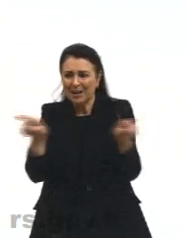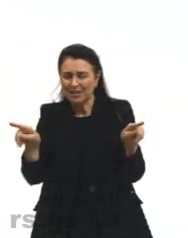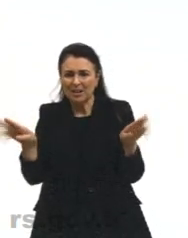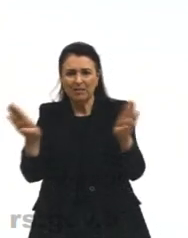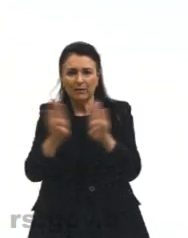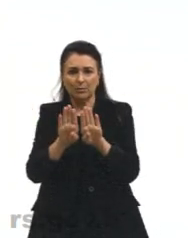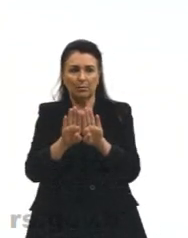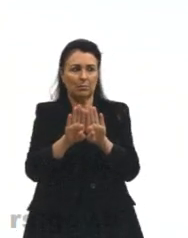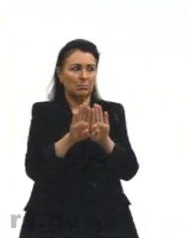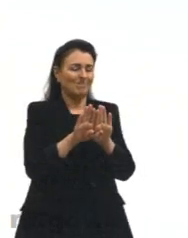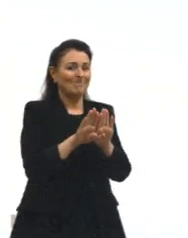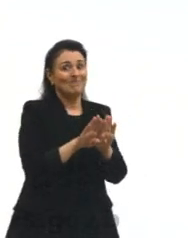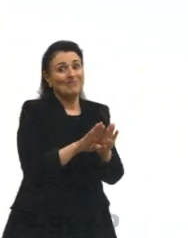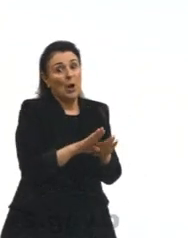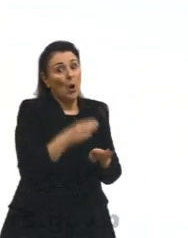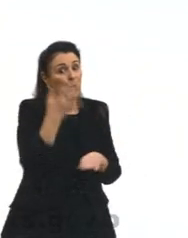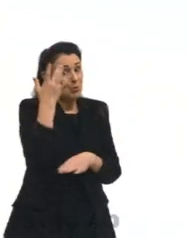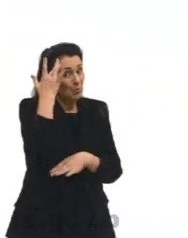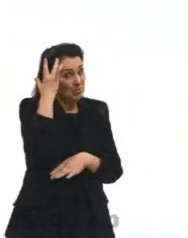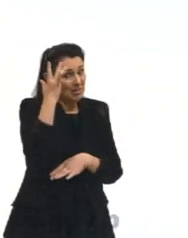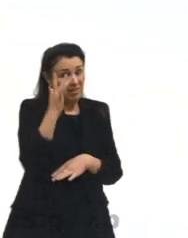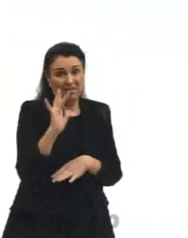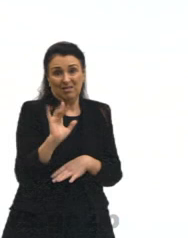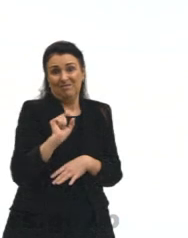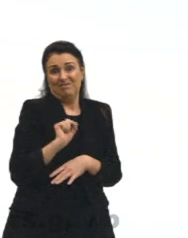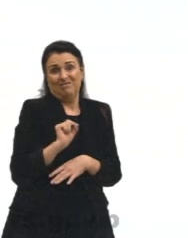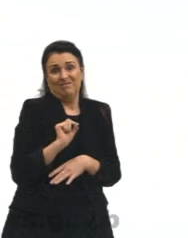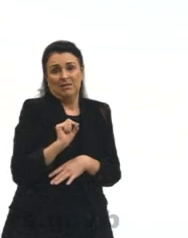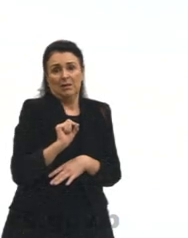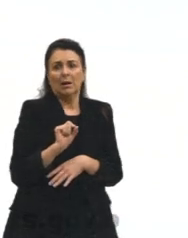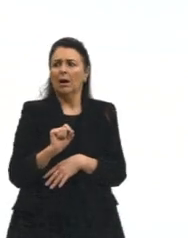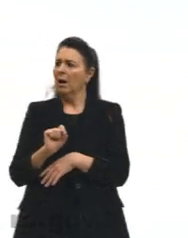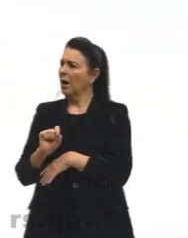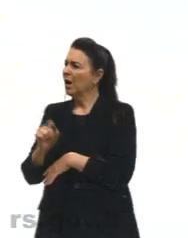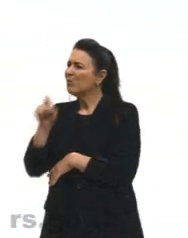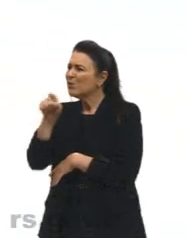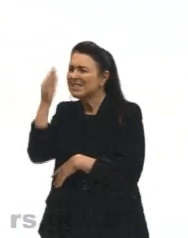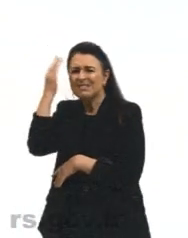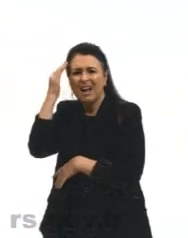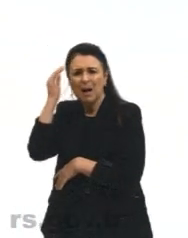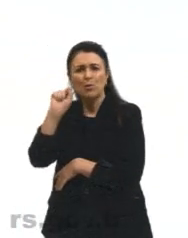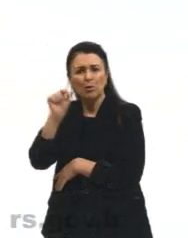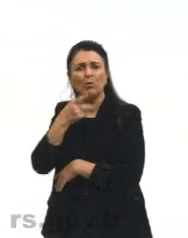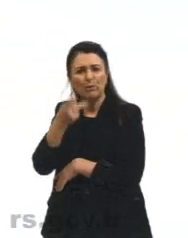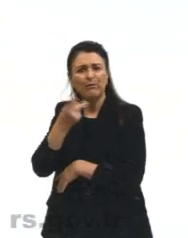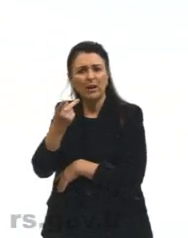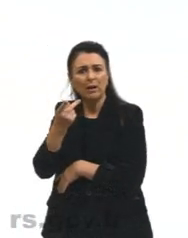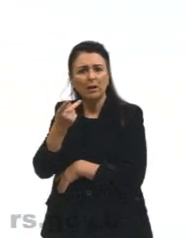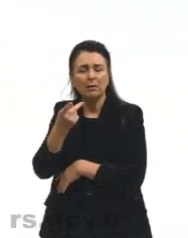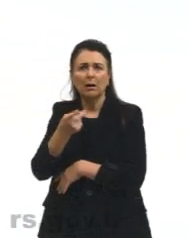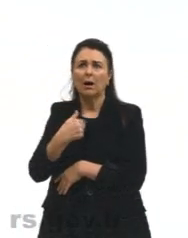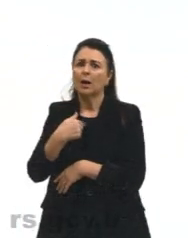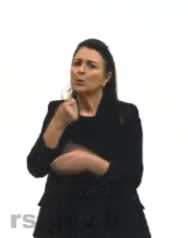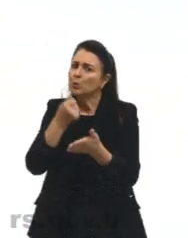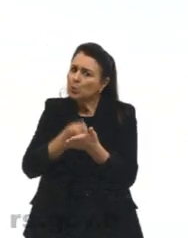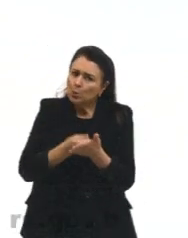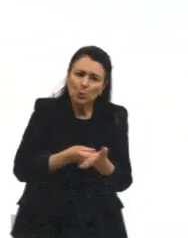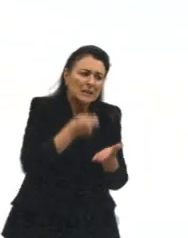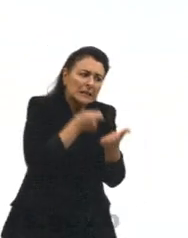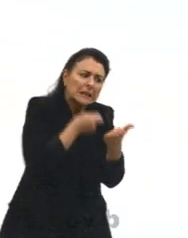infelizmente Cavaleiro hora você sabe do que estou falando estou me esforçando